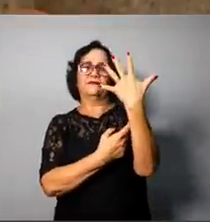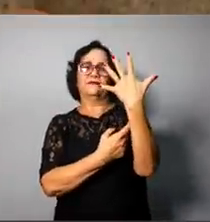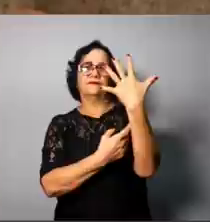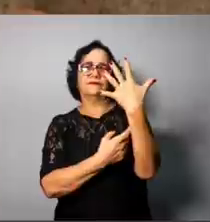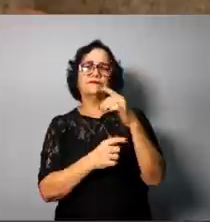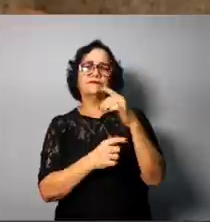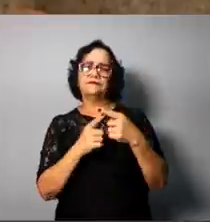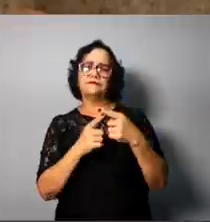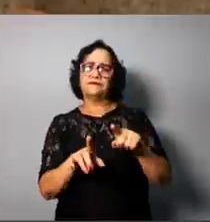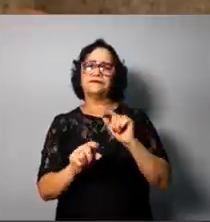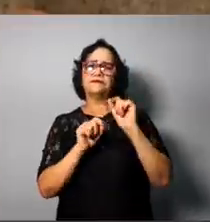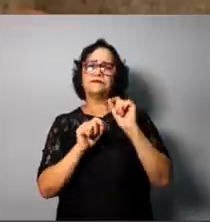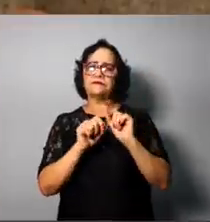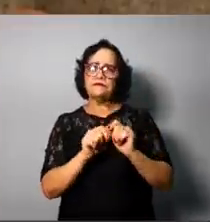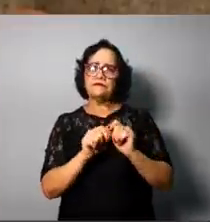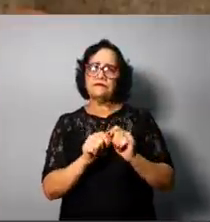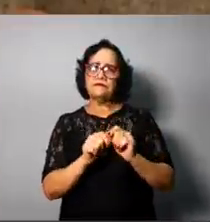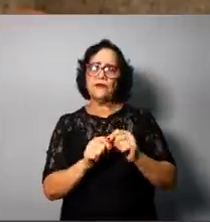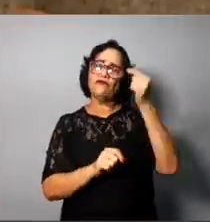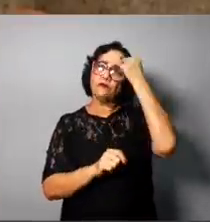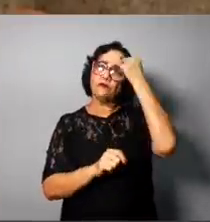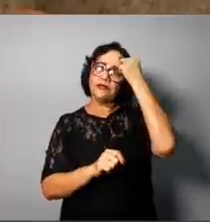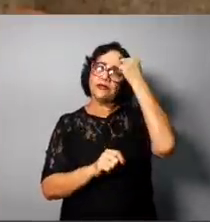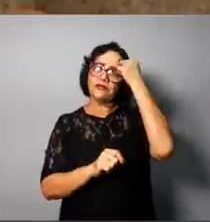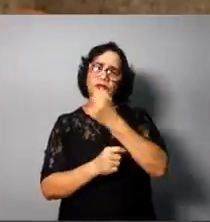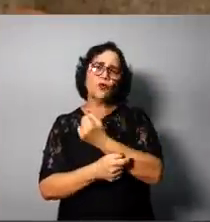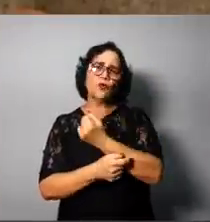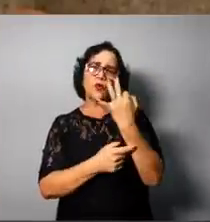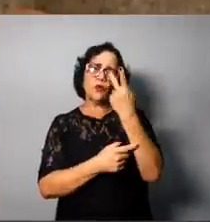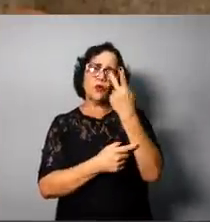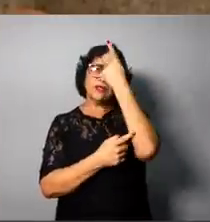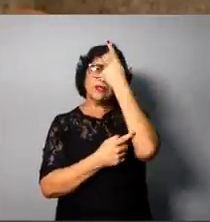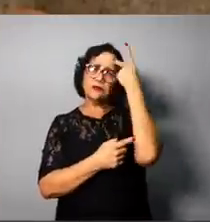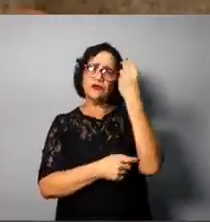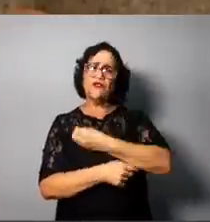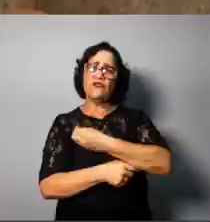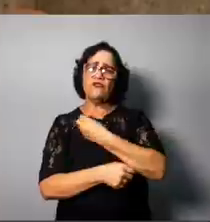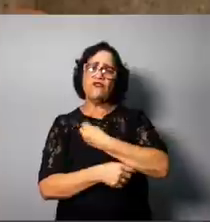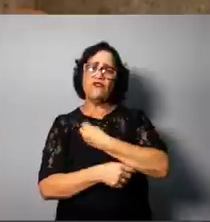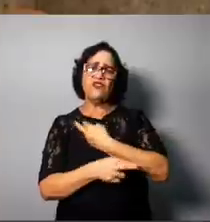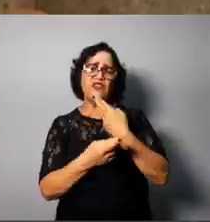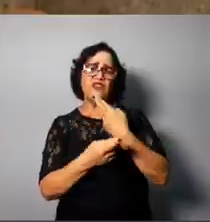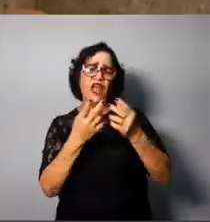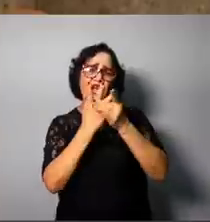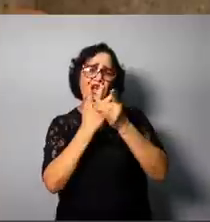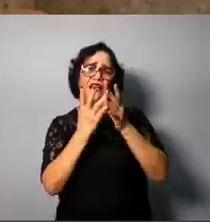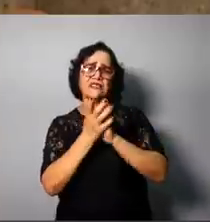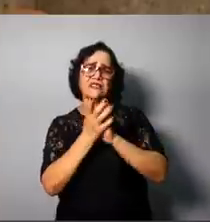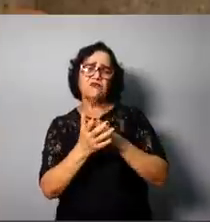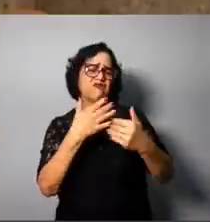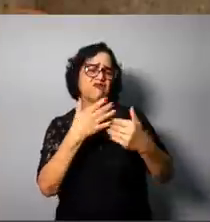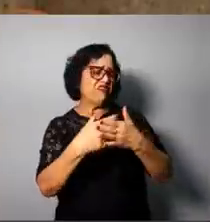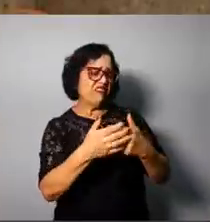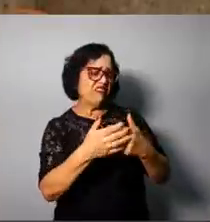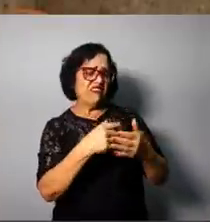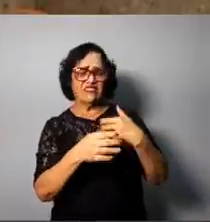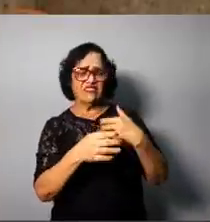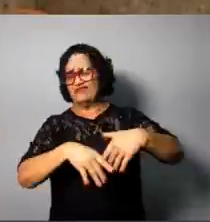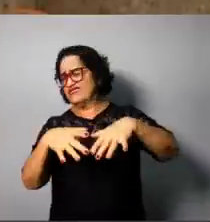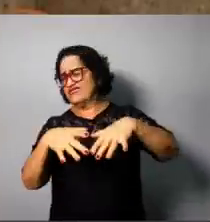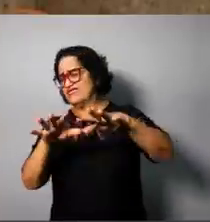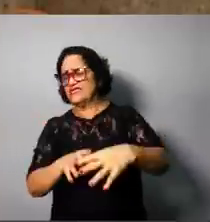imagino quantos vivem a sua relação de qualquer jeito, sem ter esta